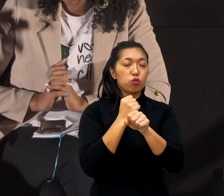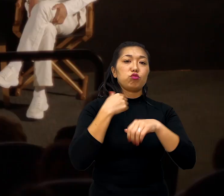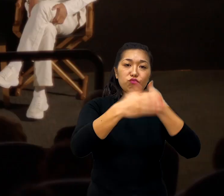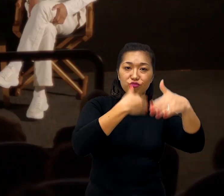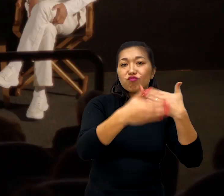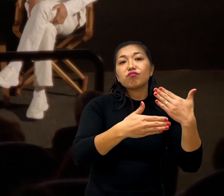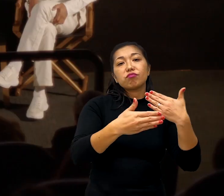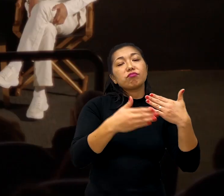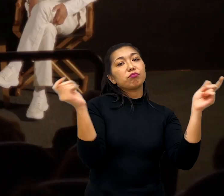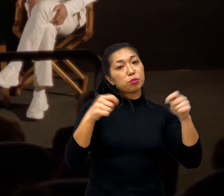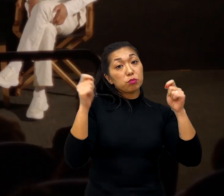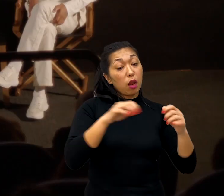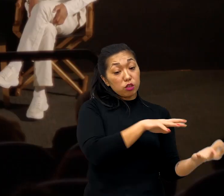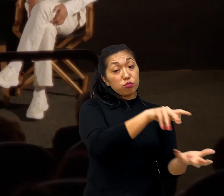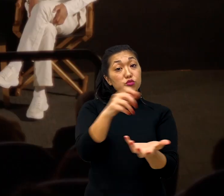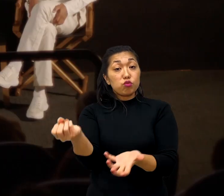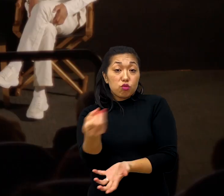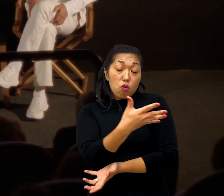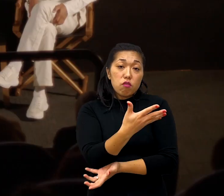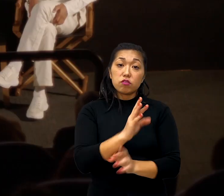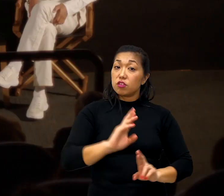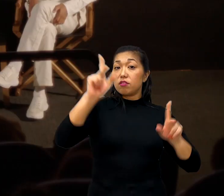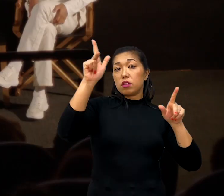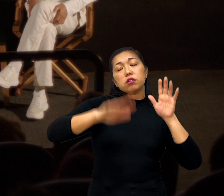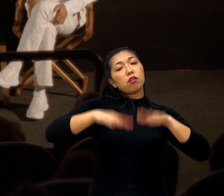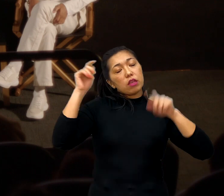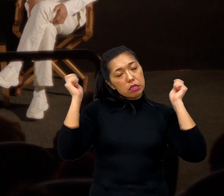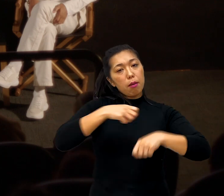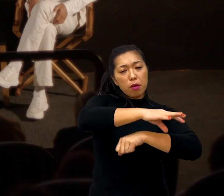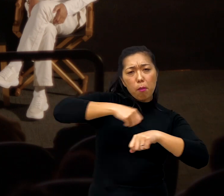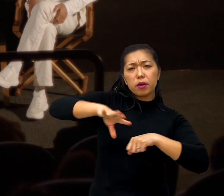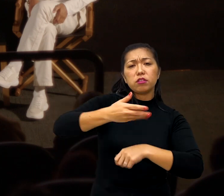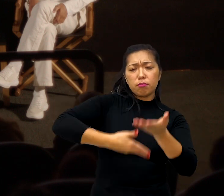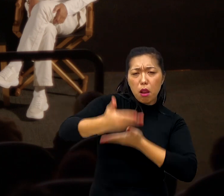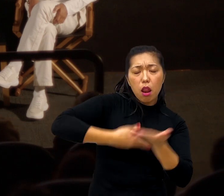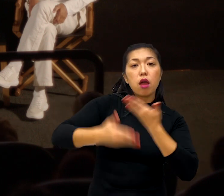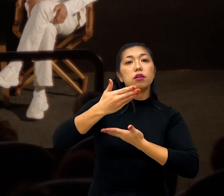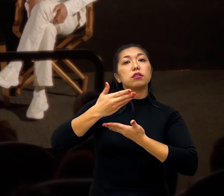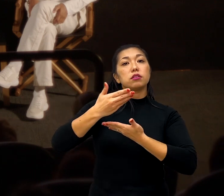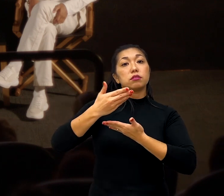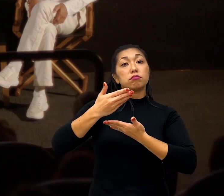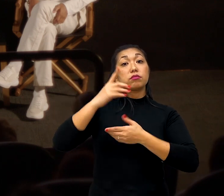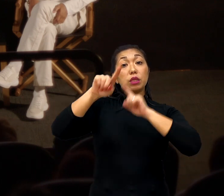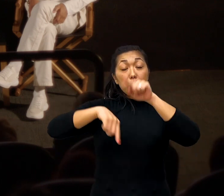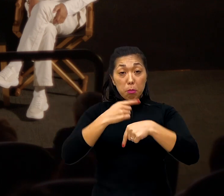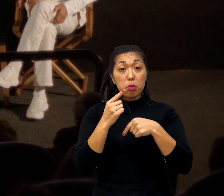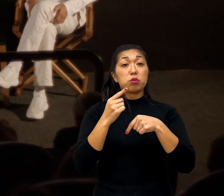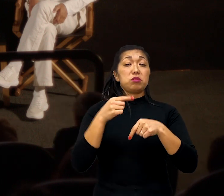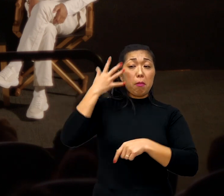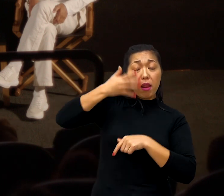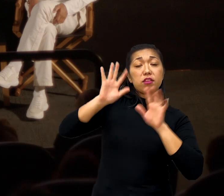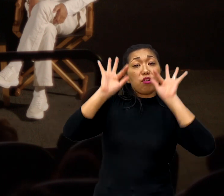de outras possibilidades de mundo, que talvez a gente possa compartilhar e conversar aqui, saindo daqui e indo amanhã para os